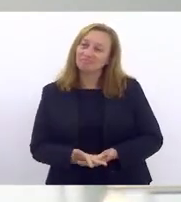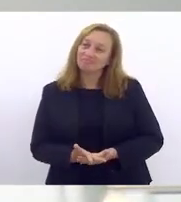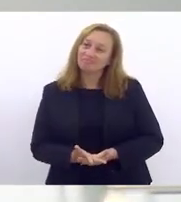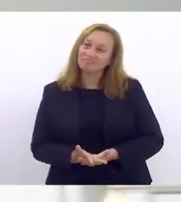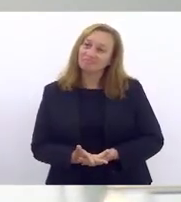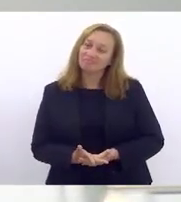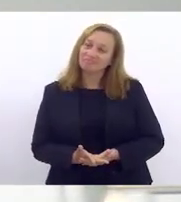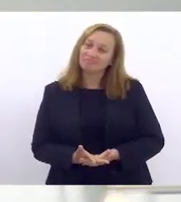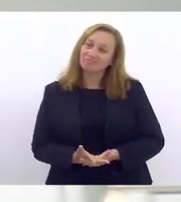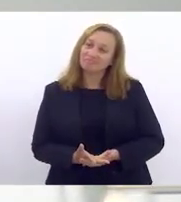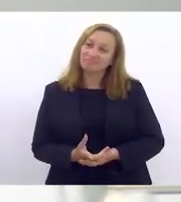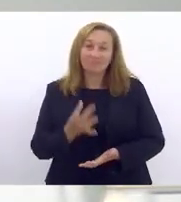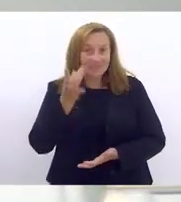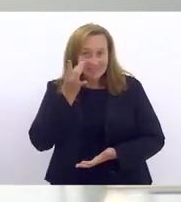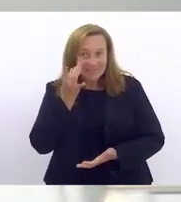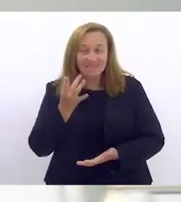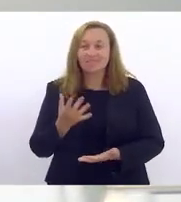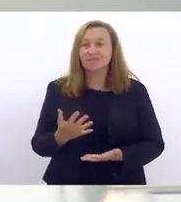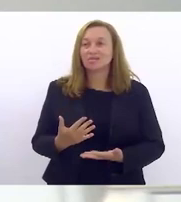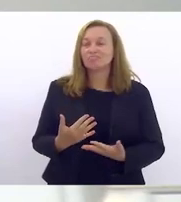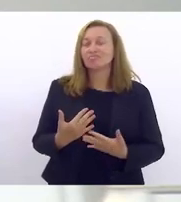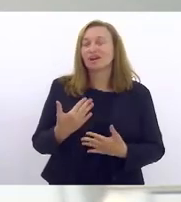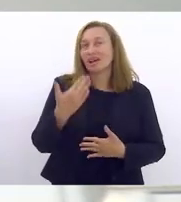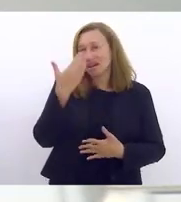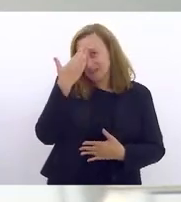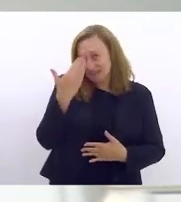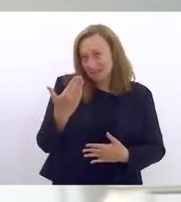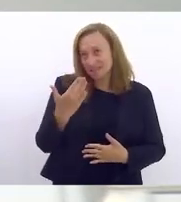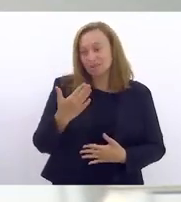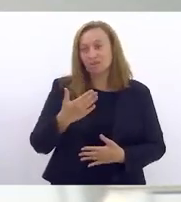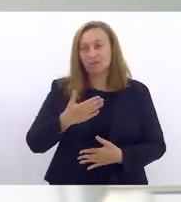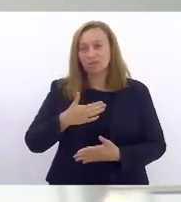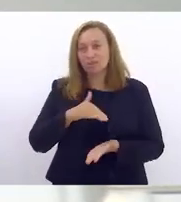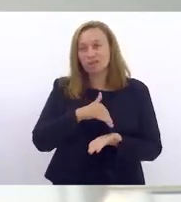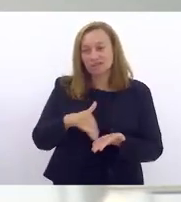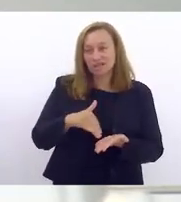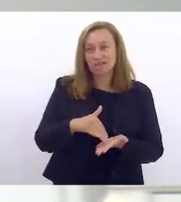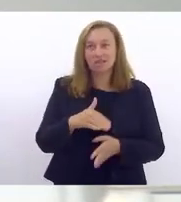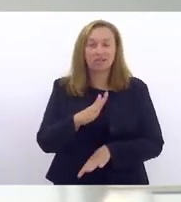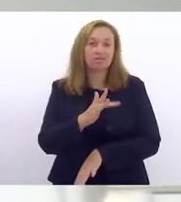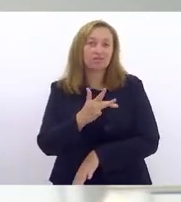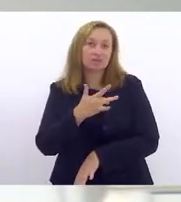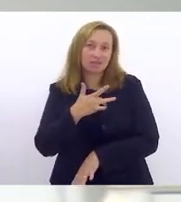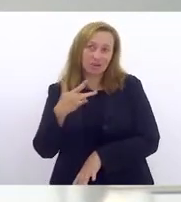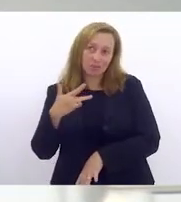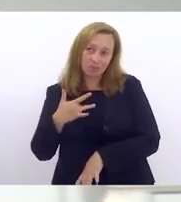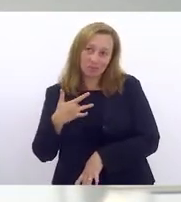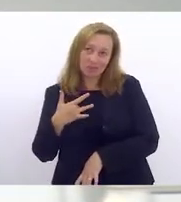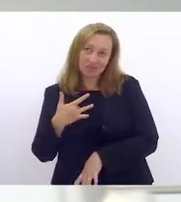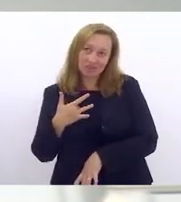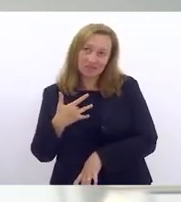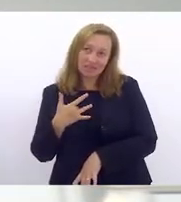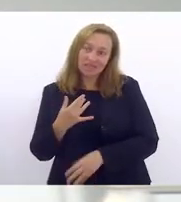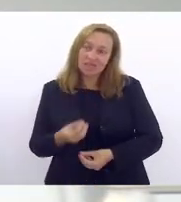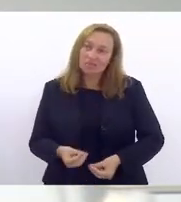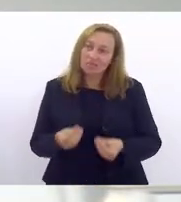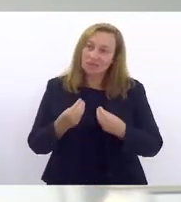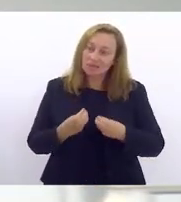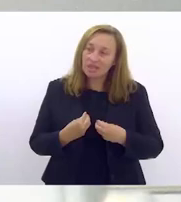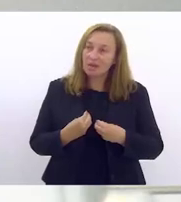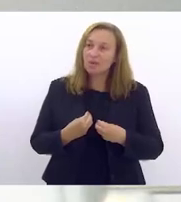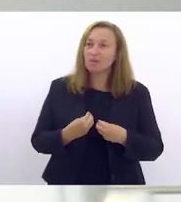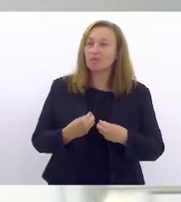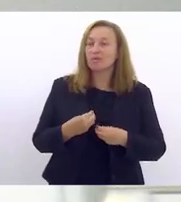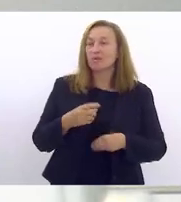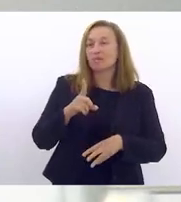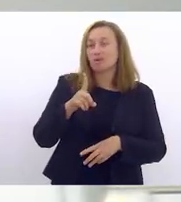Eu tenho que ter uma gratidão ao meu secretário de saúde, que me deu a maternidade,